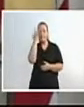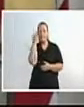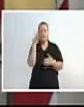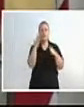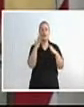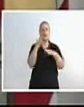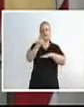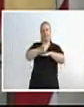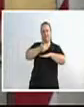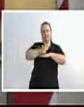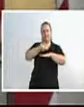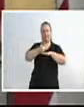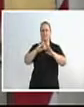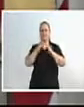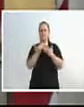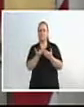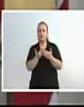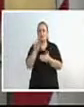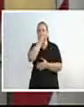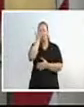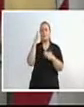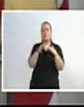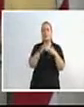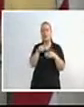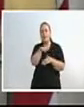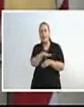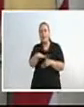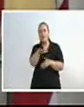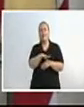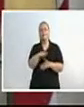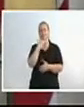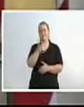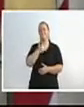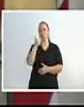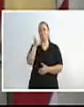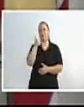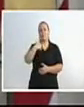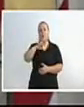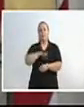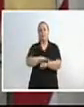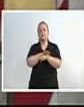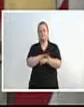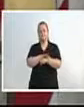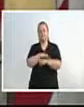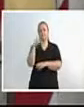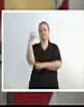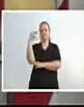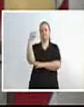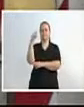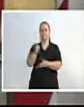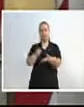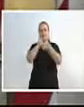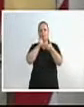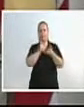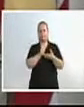da escola de Ladestark, que precisam atravessar ali a rua das Missões, rua 2 de setembro, junto à Secretaria de